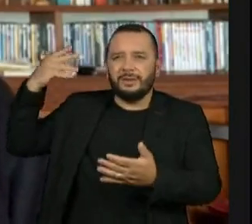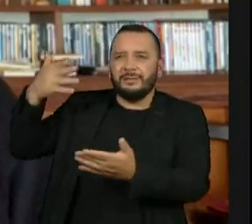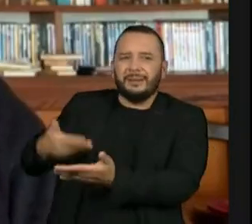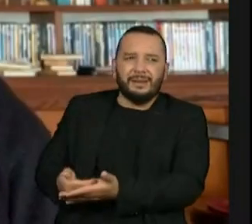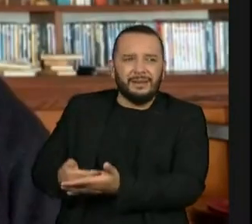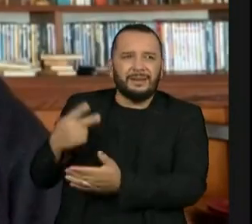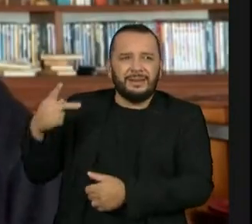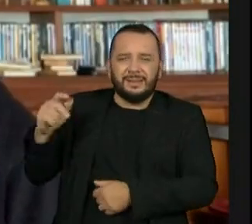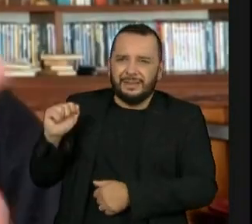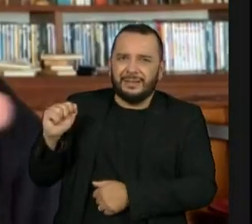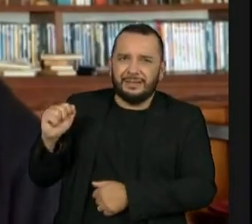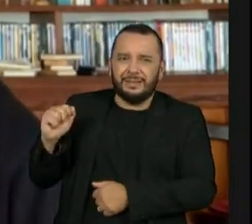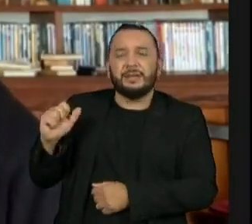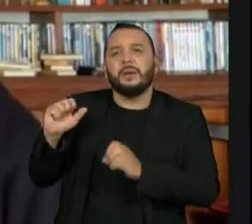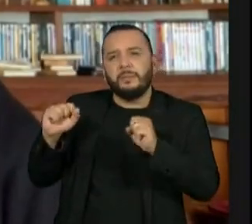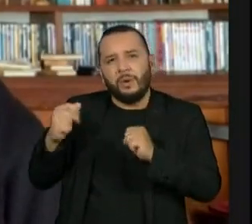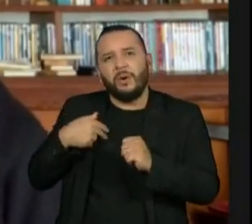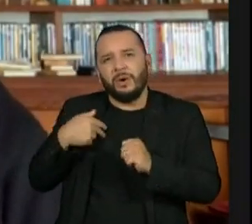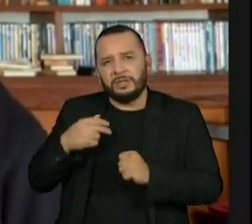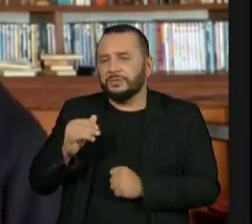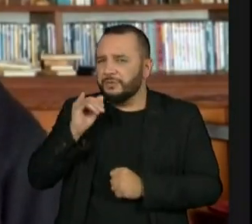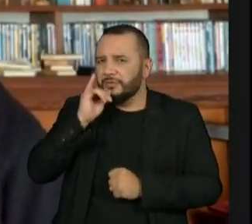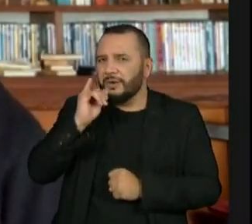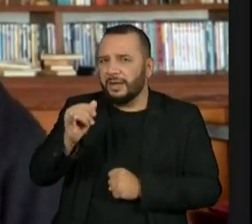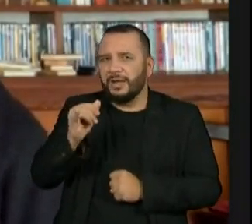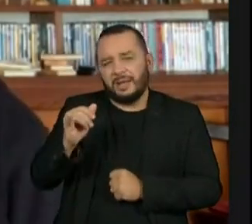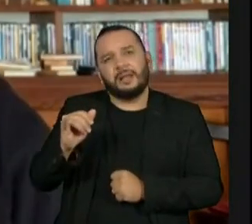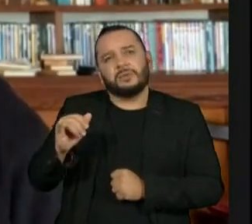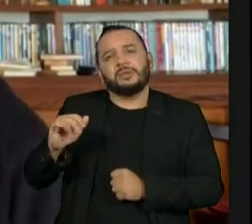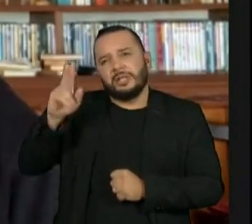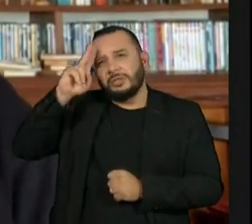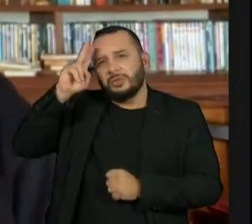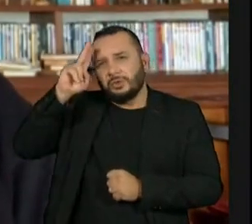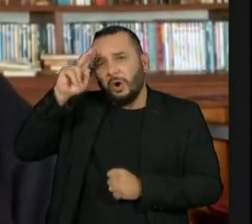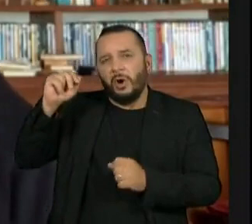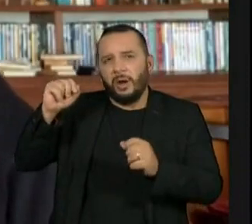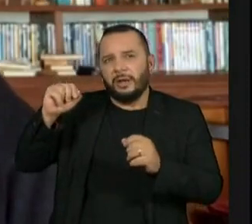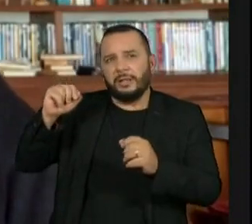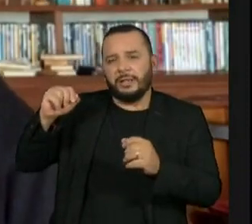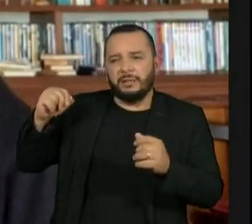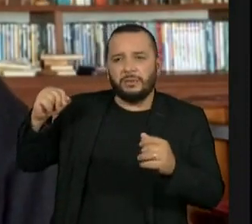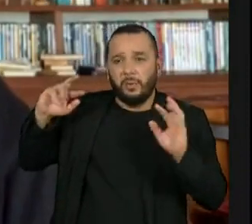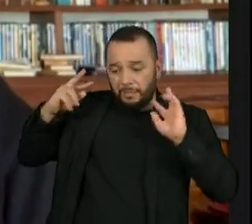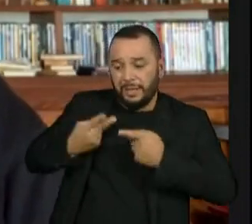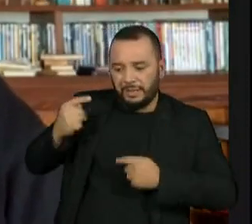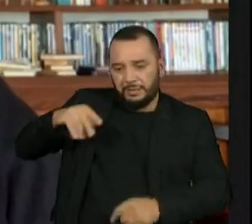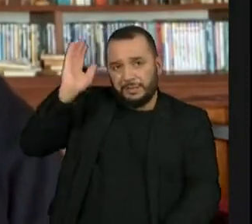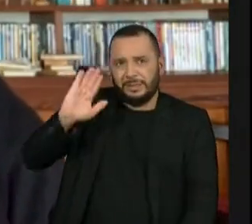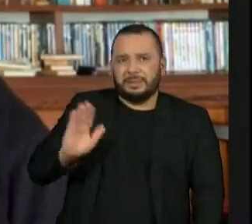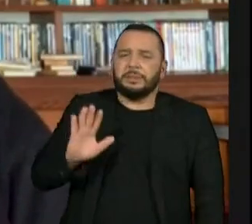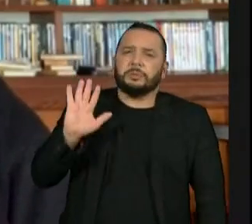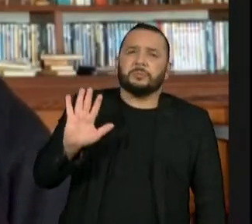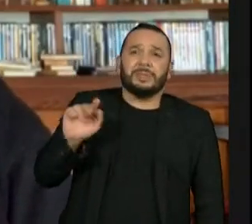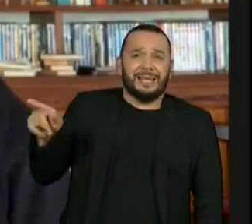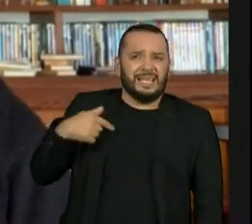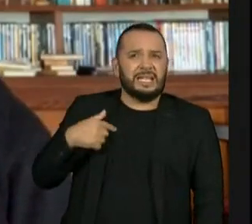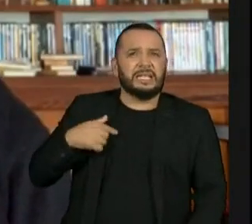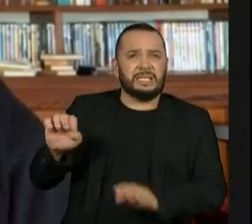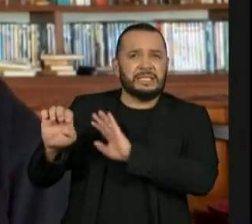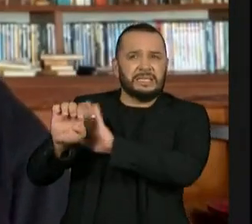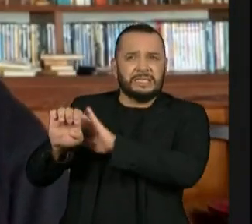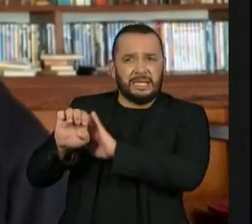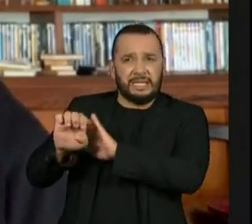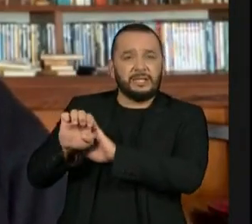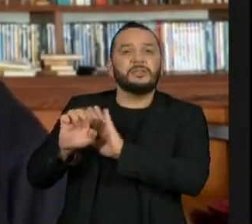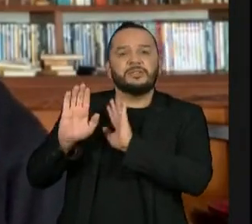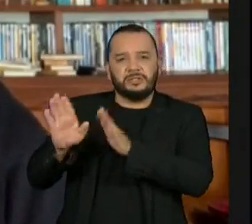ser citada entre os legados do modernismo, já que a esquerdice, o pseudo-esquerdismo do Oswaldo de